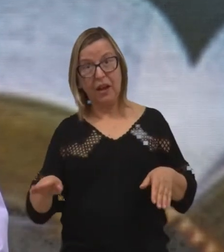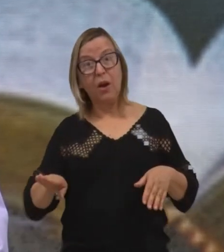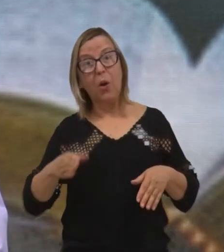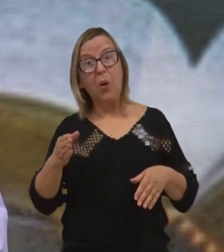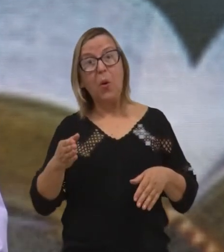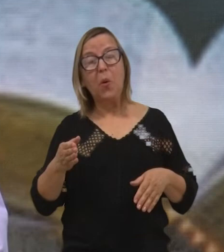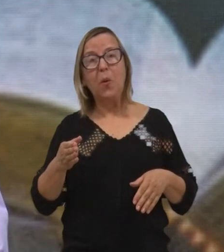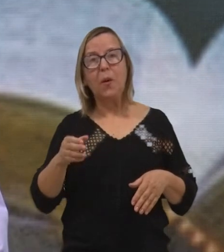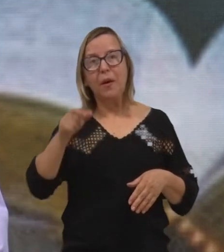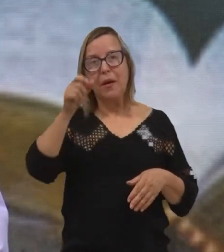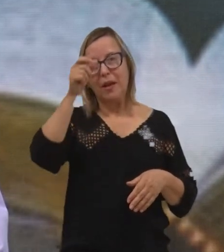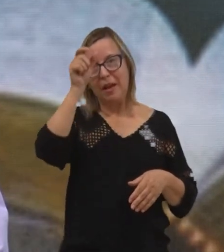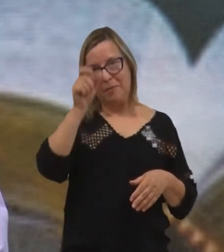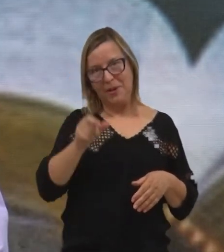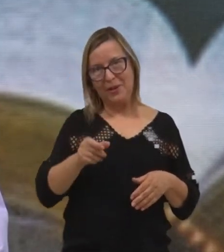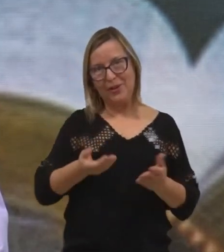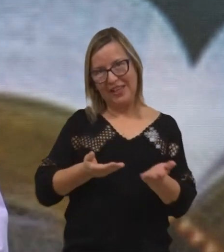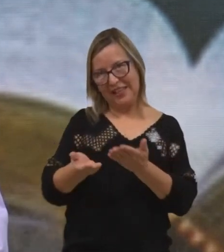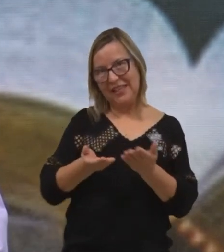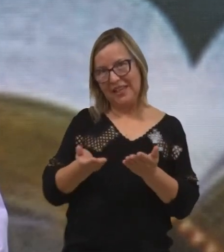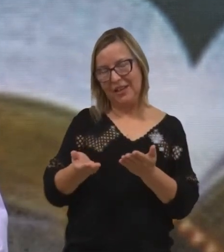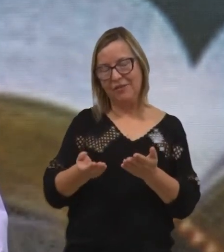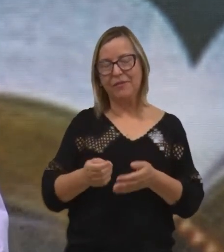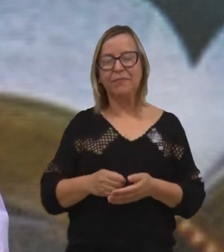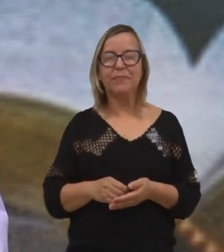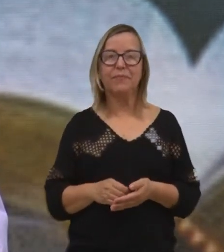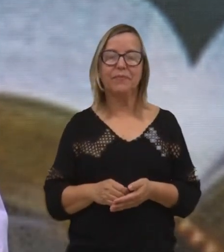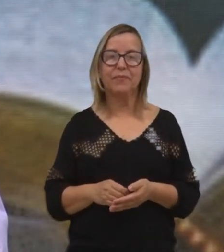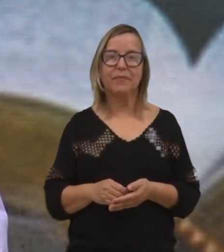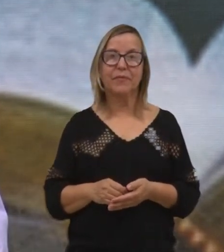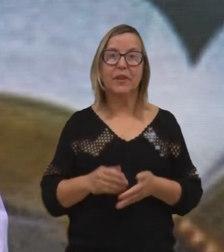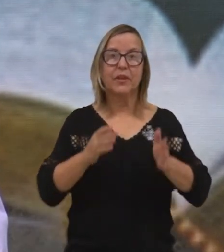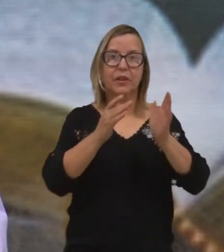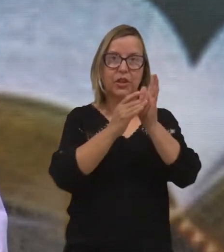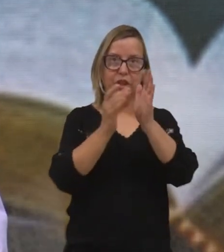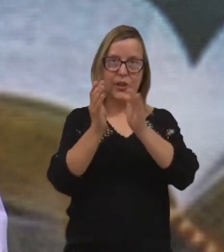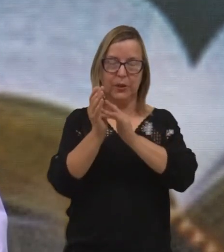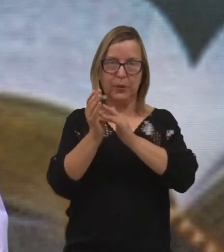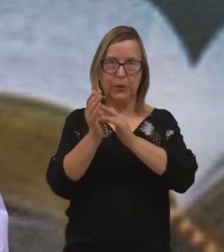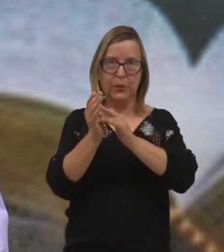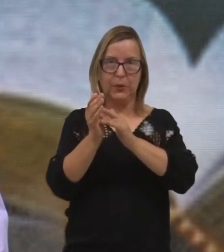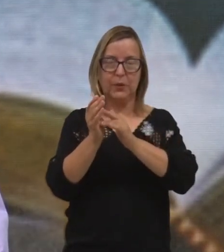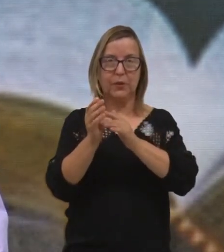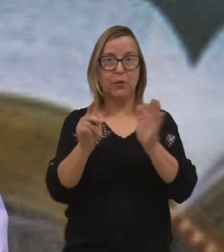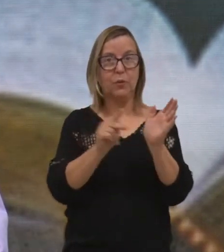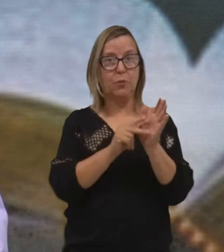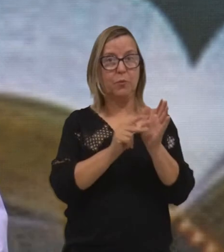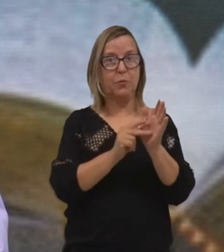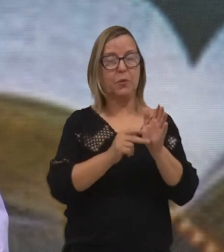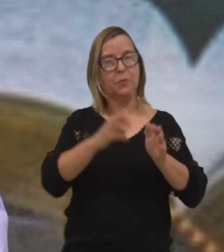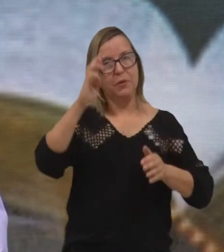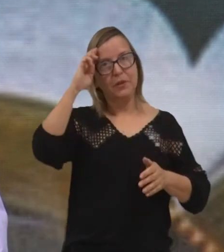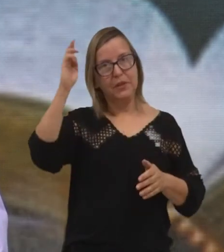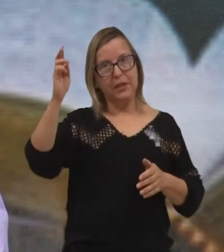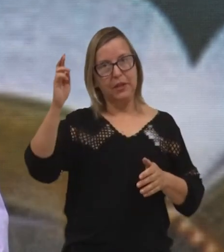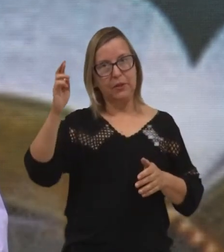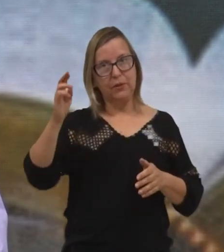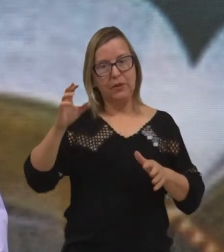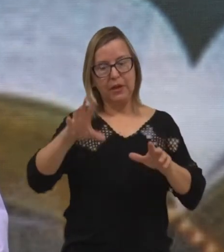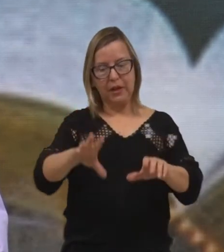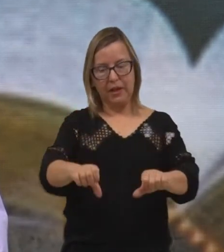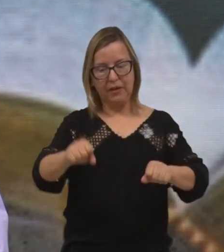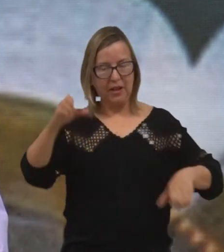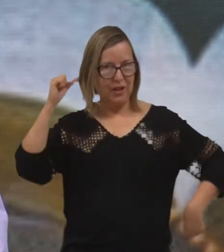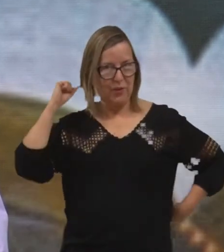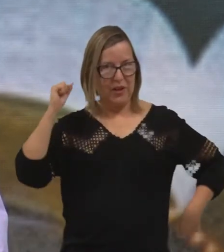quem está à mesa. Então, olha, eu que estava à mesa, sendo o Senhor, eu tirei a toalha, servi,